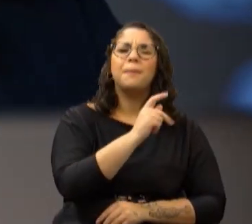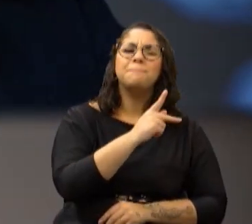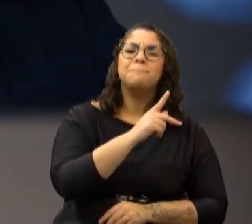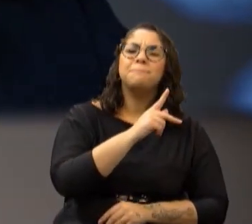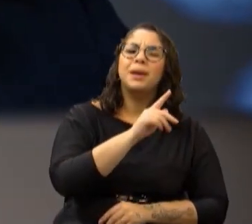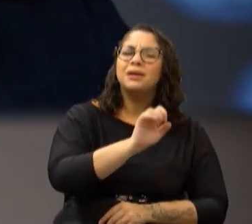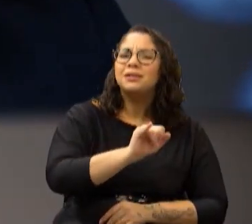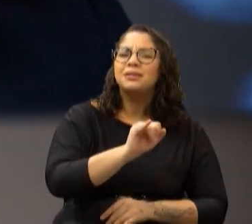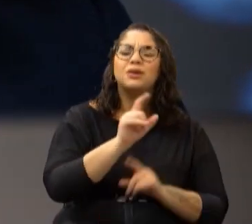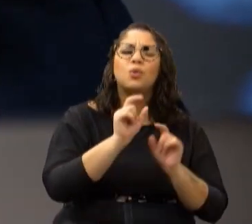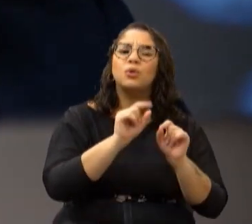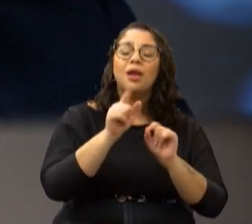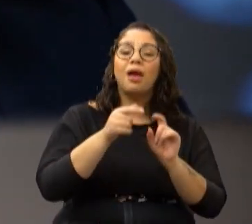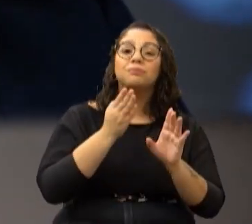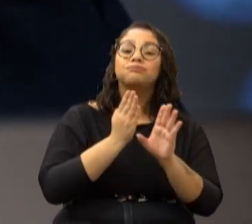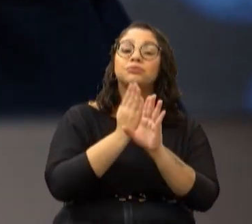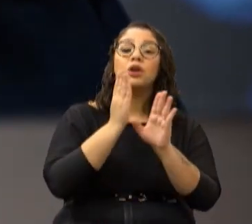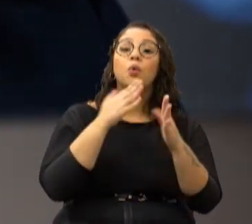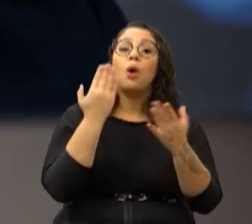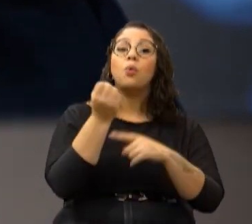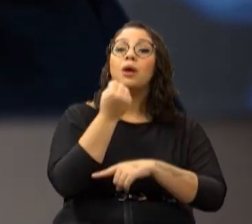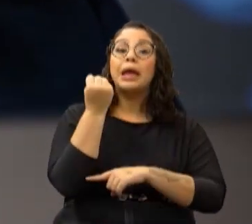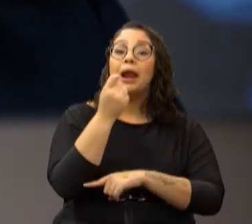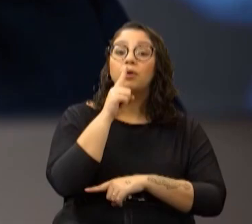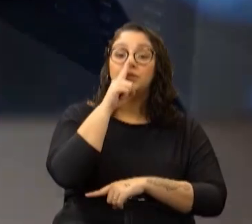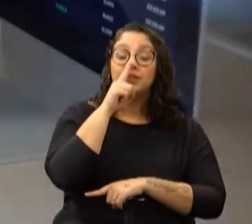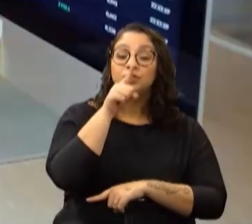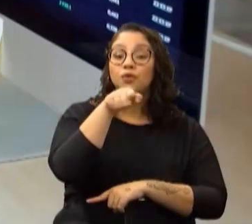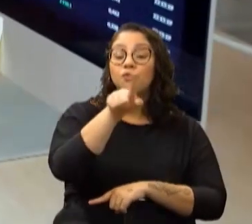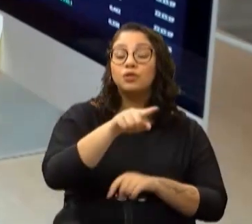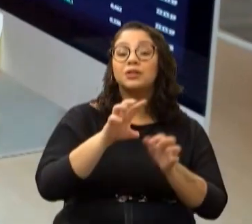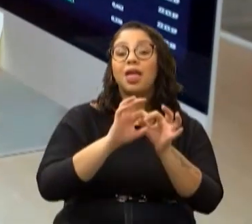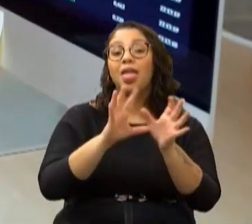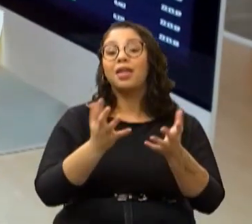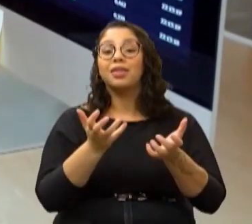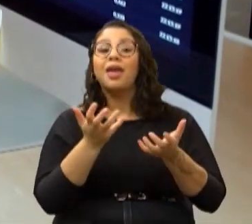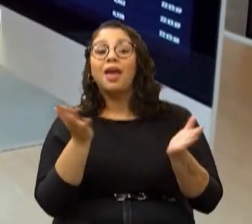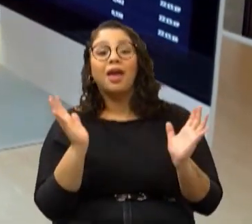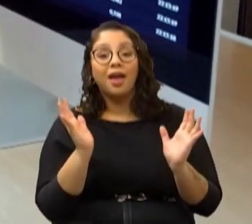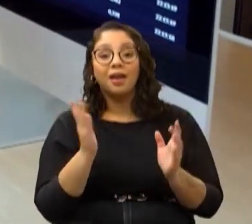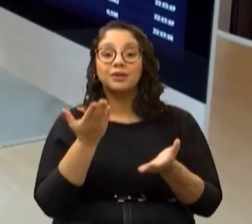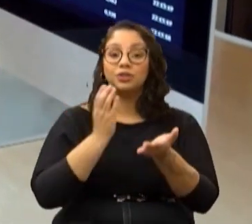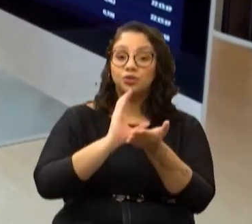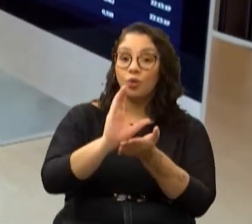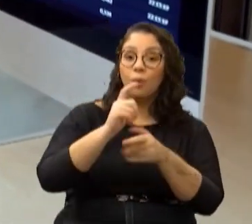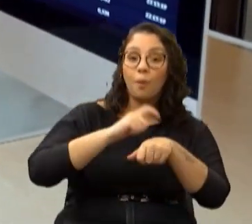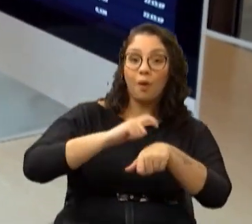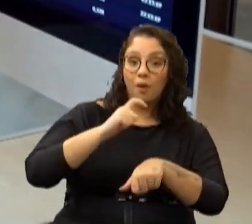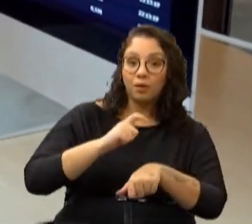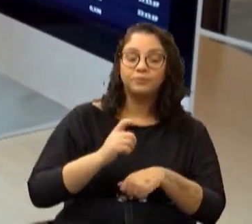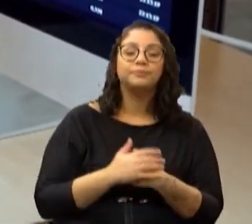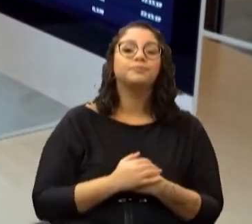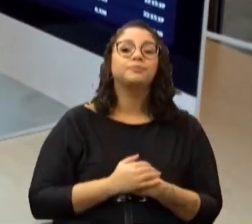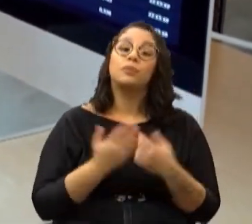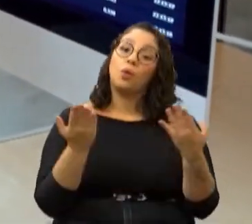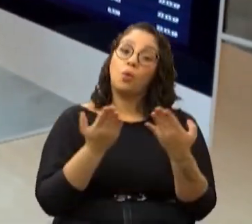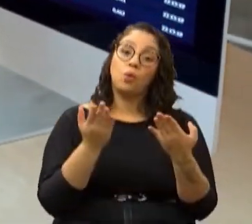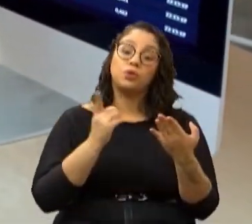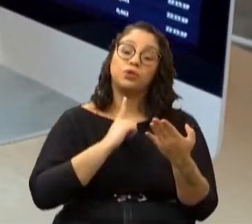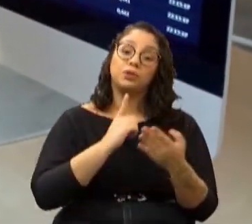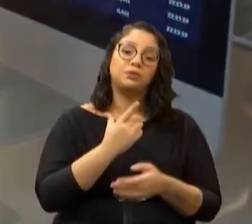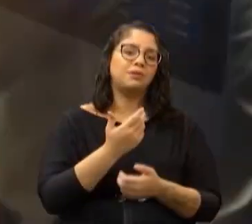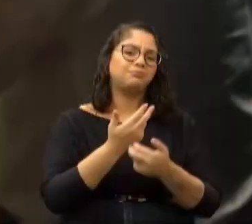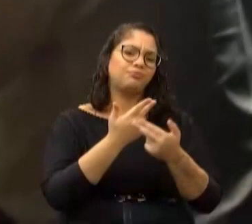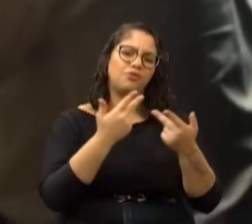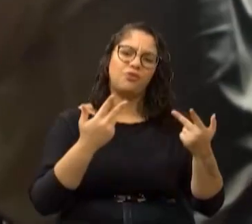nada mais é do que identificar em qual o grau de risco que você está disposto a assumir na sua aplicação financeira. Hoje nós